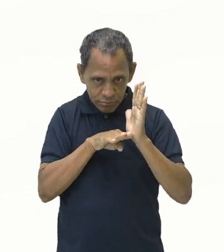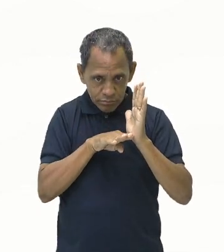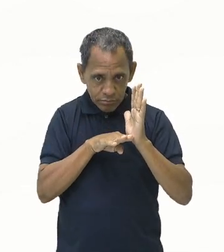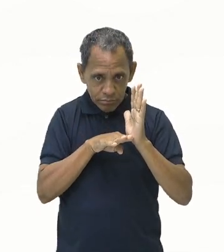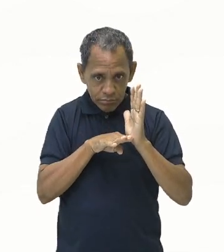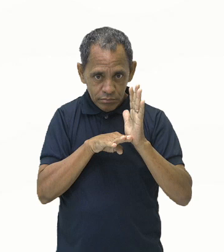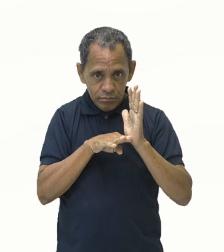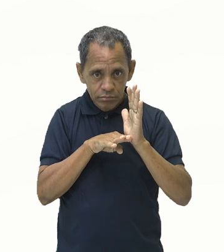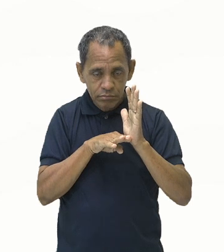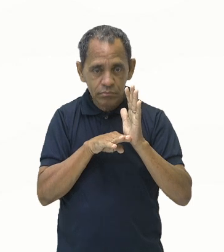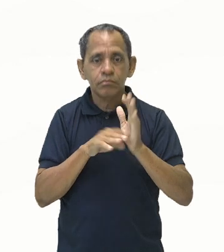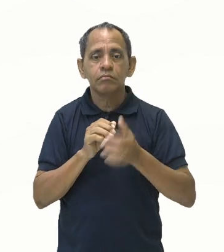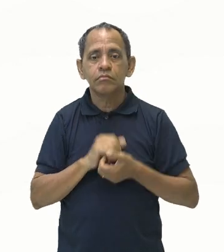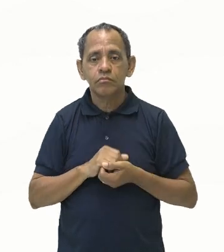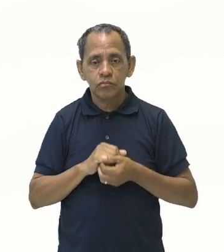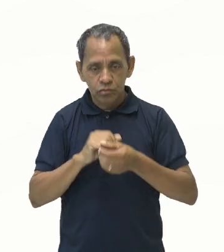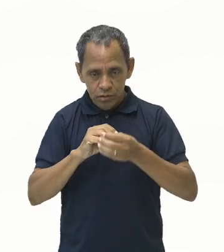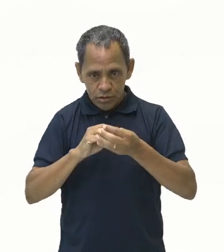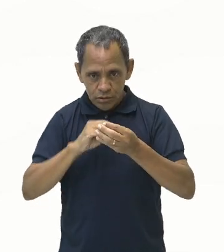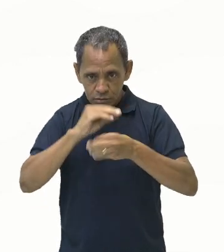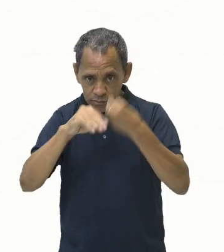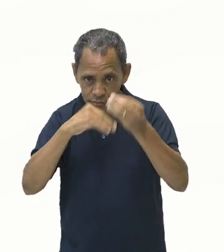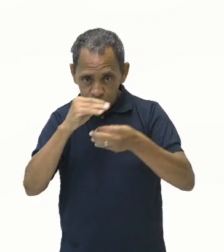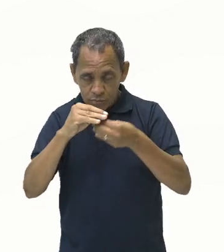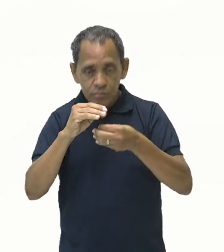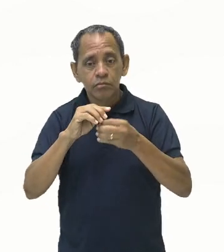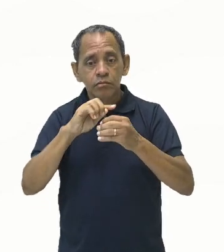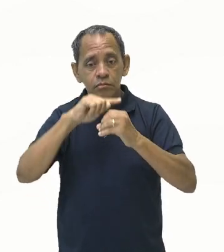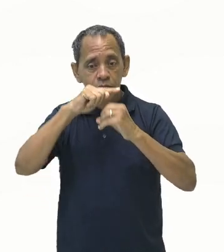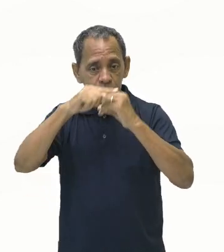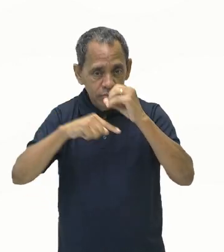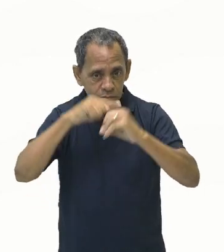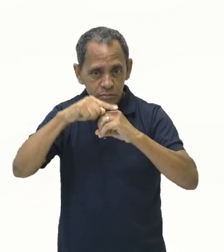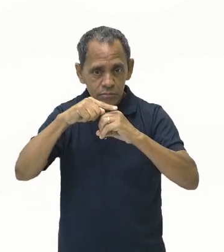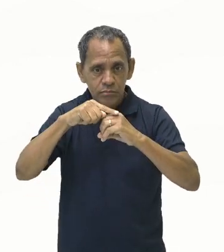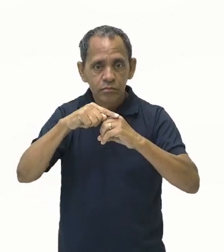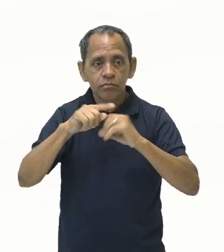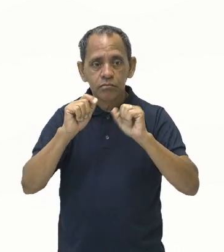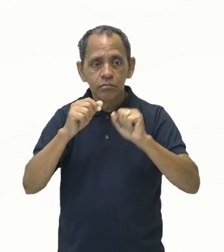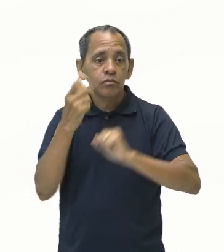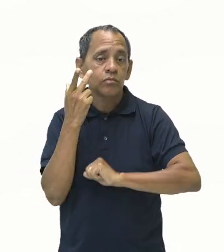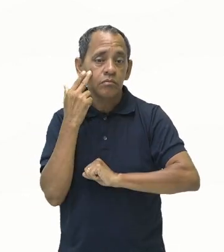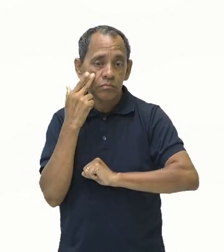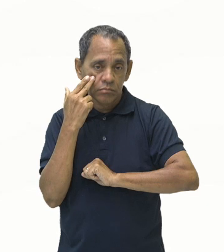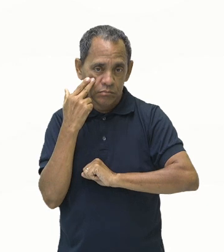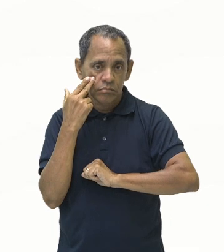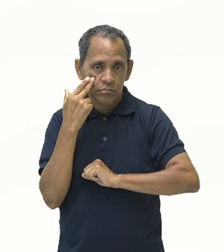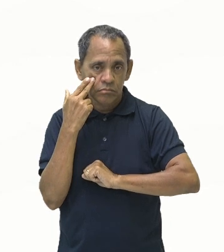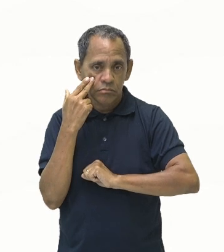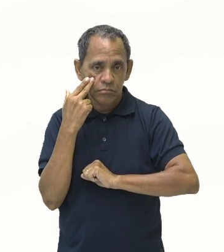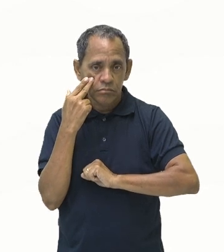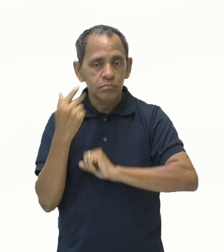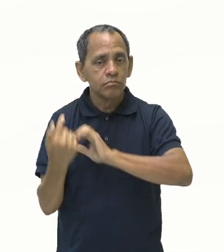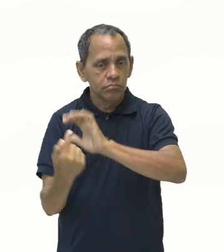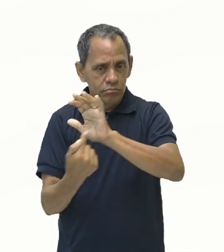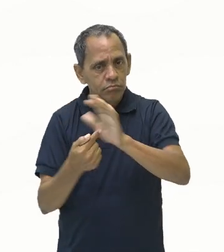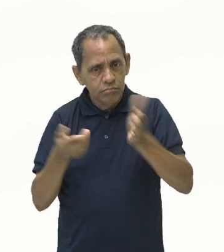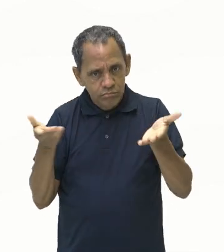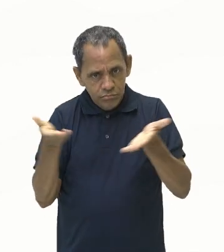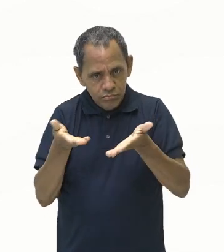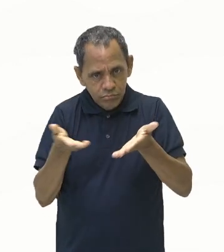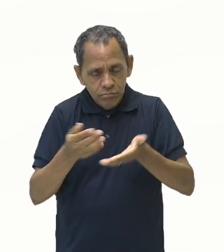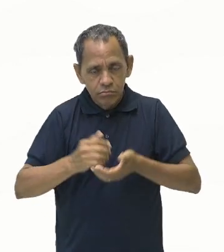quanto à dispersão dos átomos. Ou seja, essa cadeia pode ser normal, como eu acabei de mostrar para